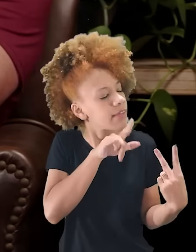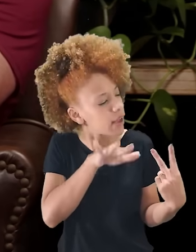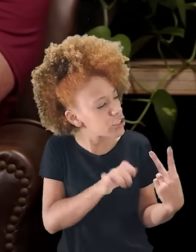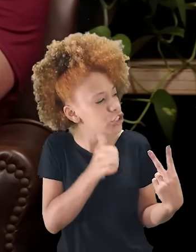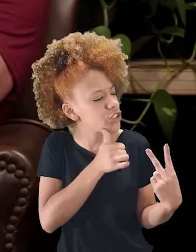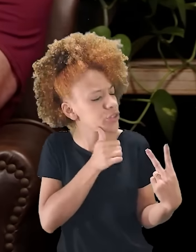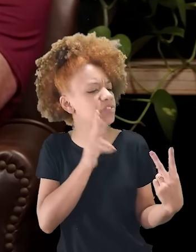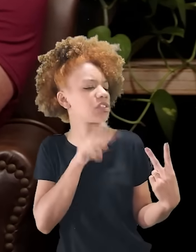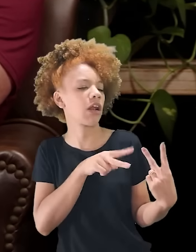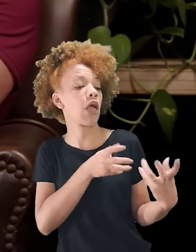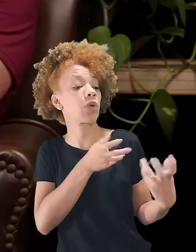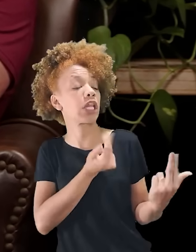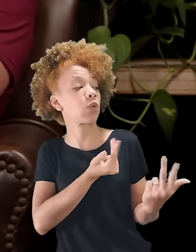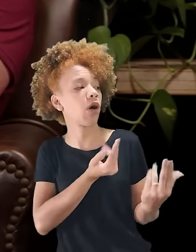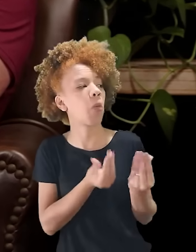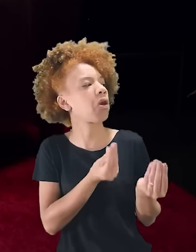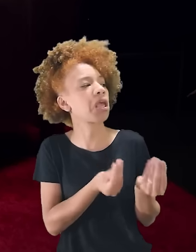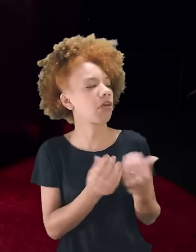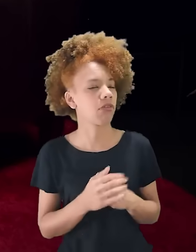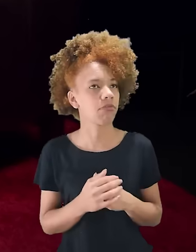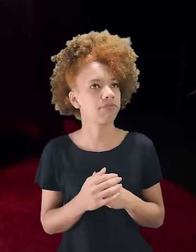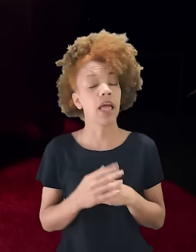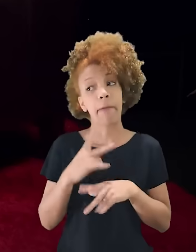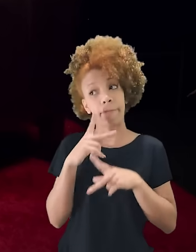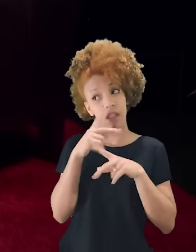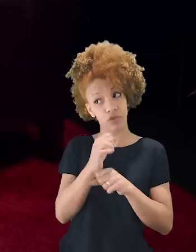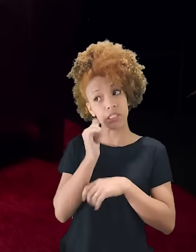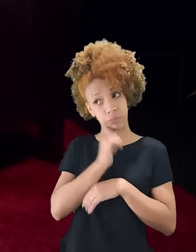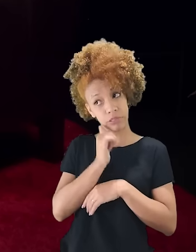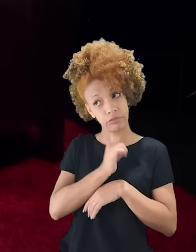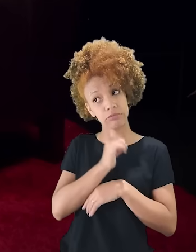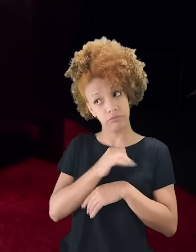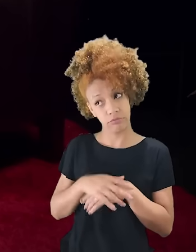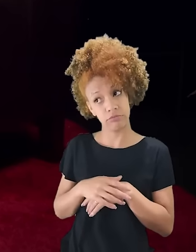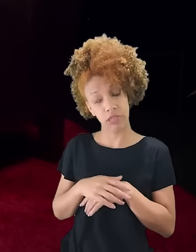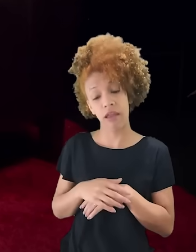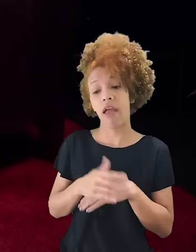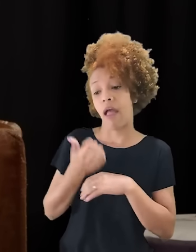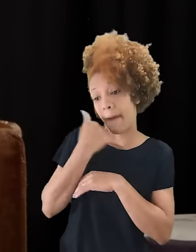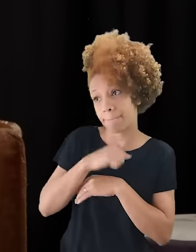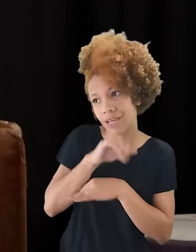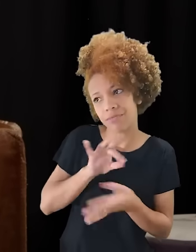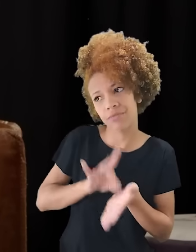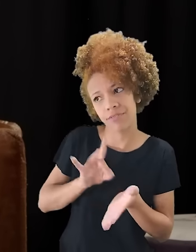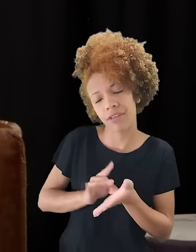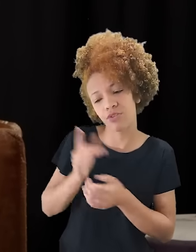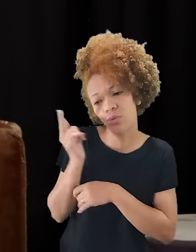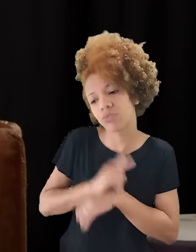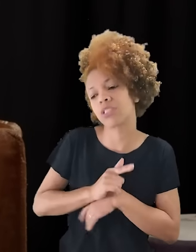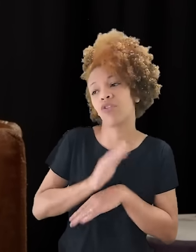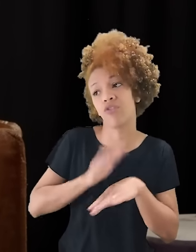para Kardashian falam cara eu queria ser uma Kardashian pela força feminina mesmo delas a mãe na verdade que que